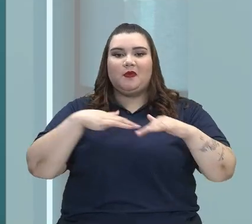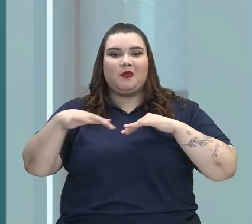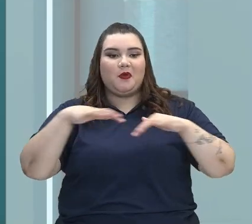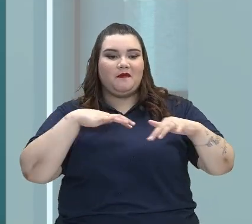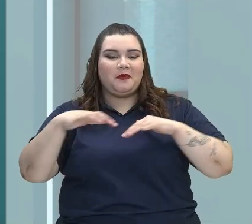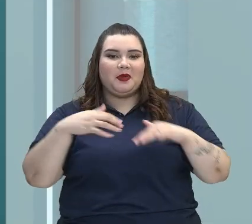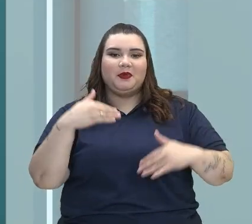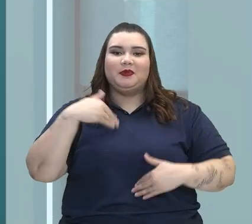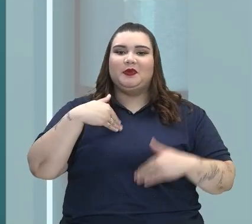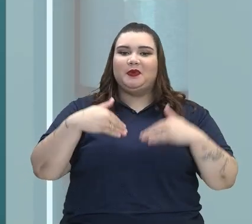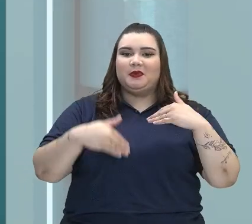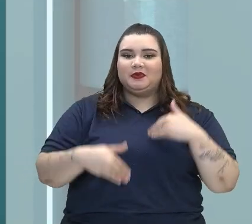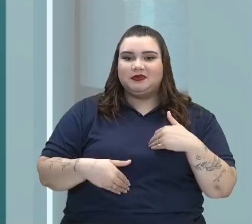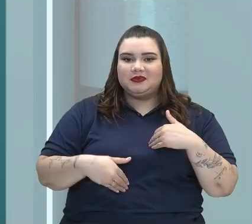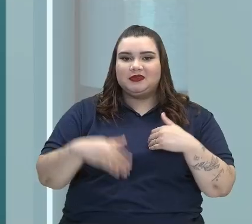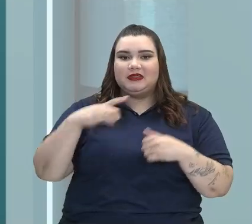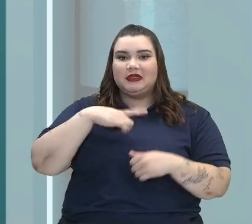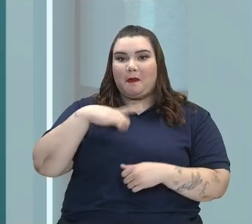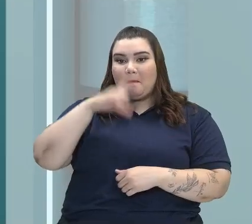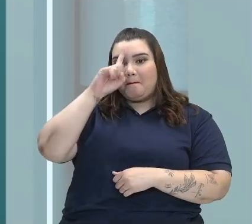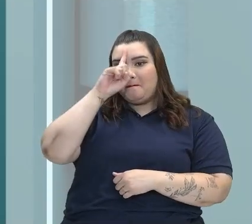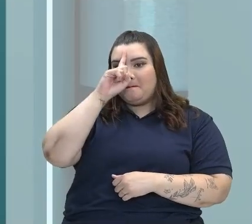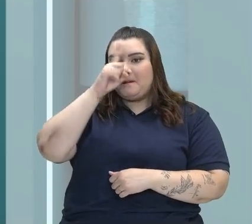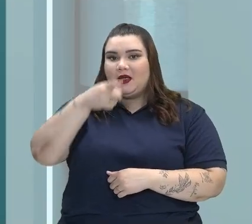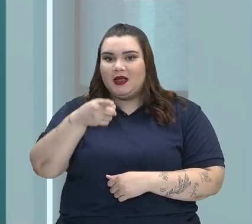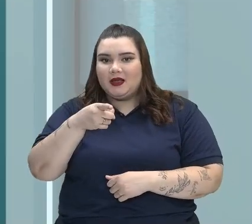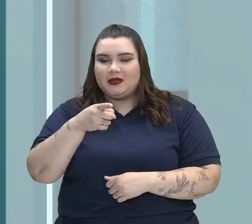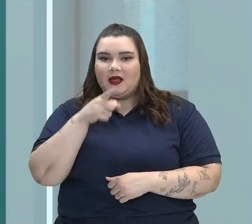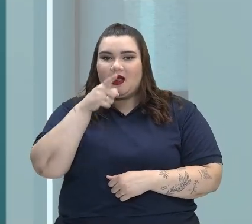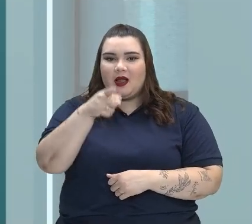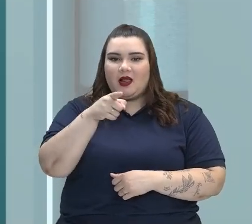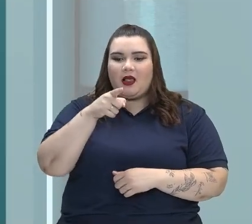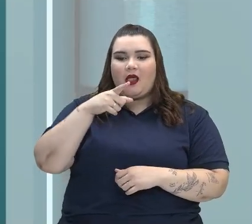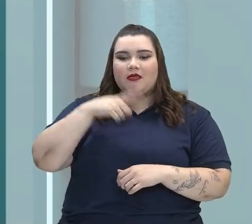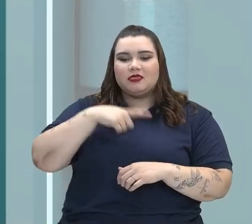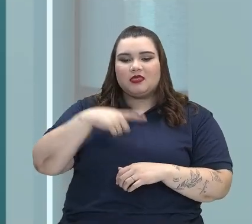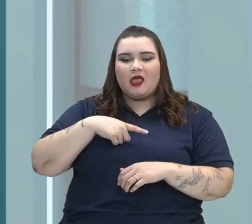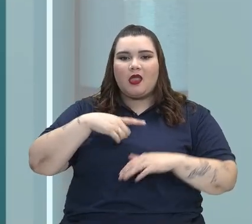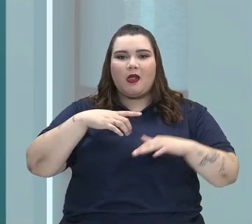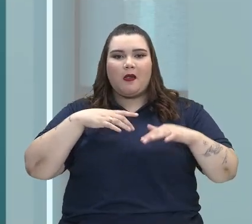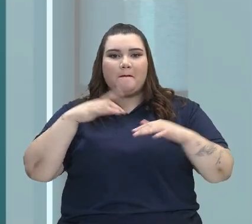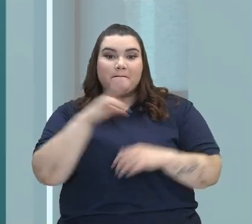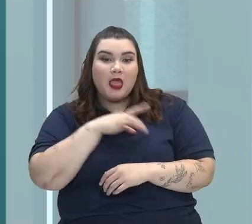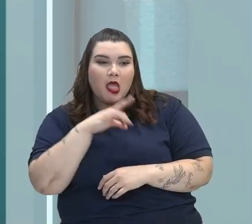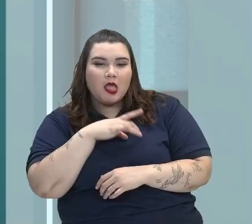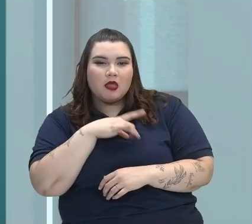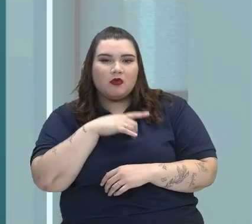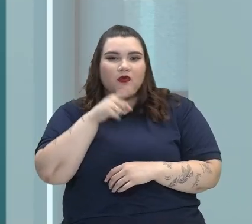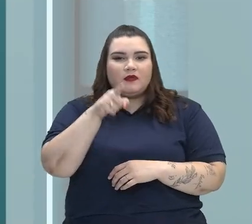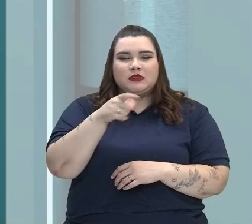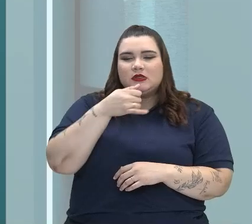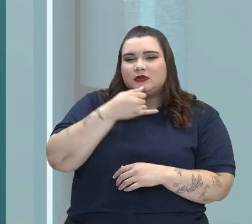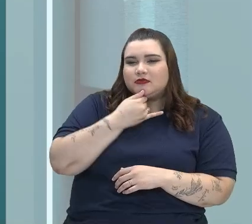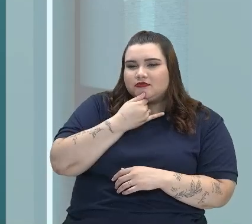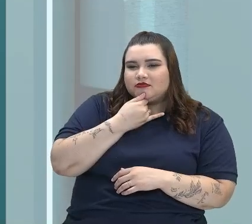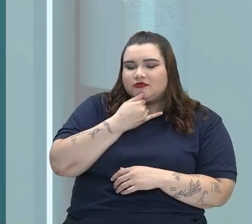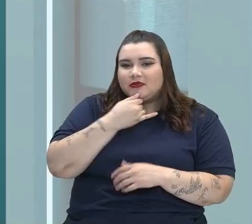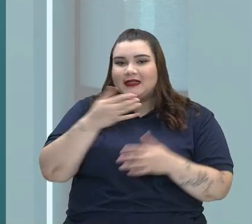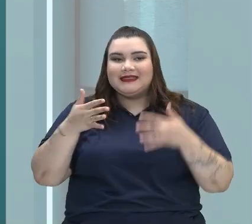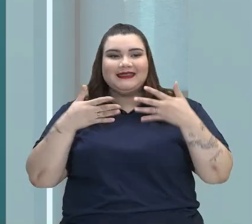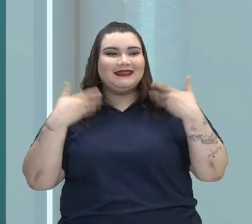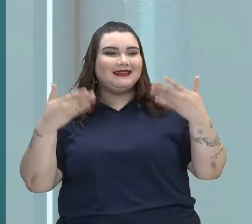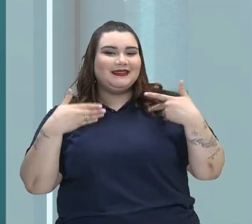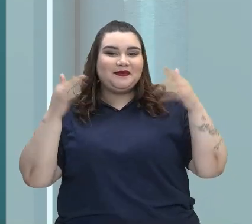do corpo quando te dá um comando, agora você está pisando em gelo, agora você está com medo, você está triste, você está